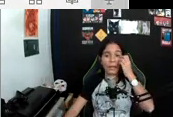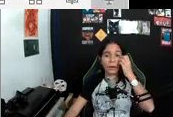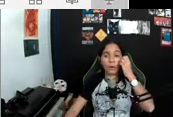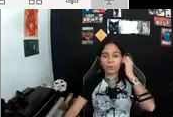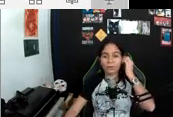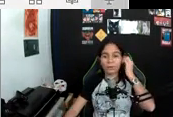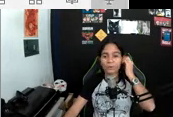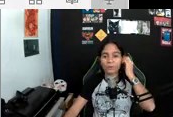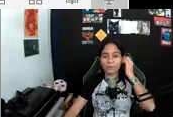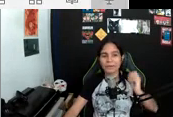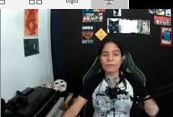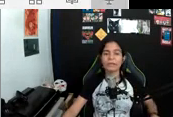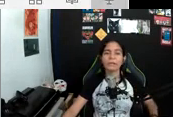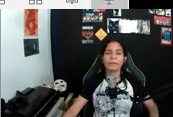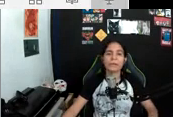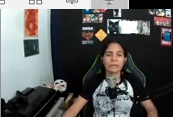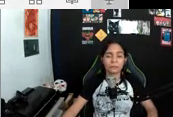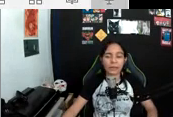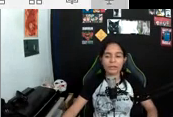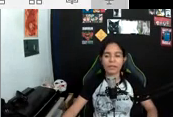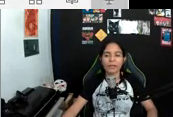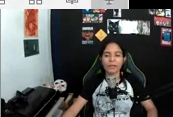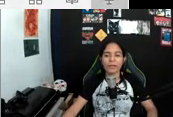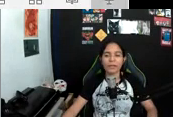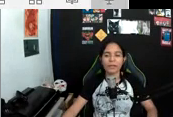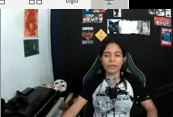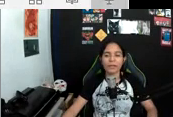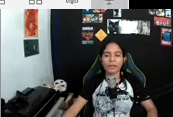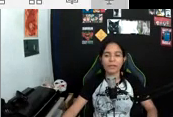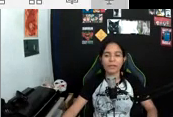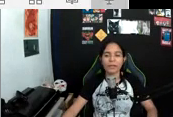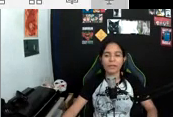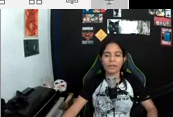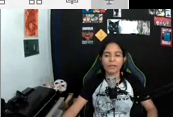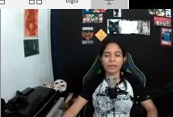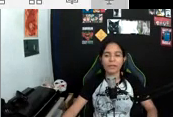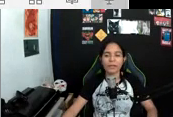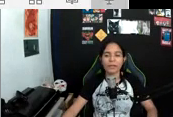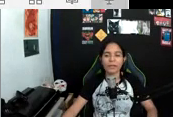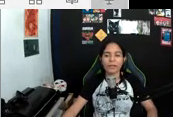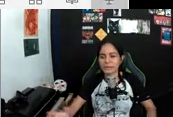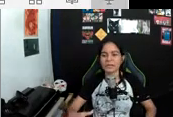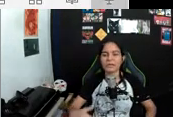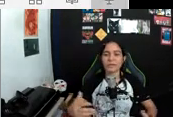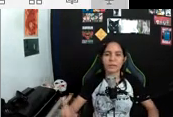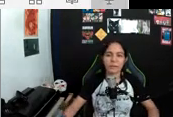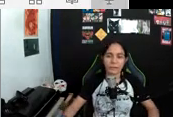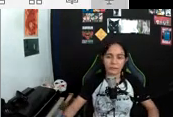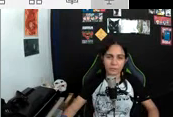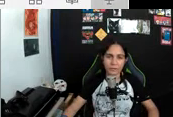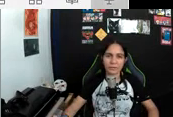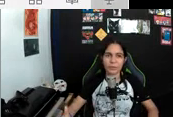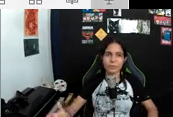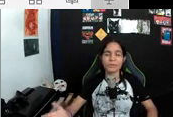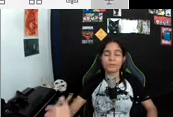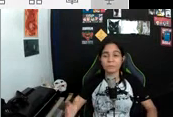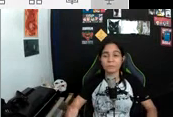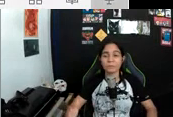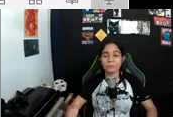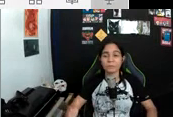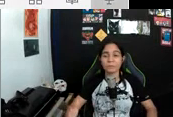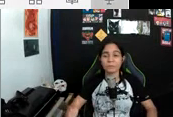Então, outra situação que, infelizmente, dentro da área de saúde, no país todo existe, né? Infelizmente,